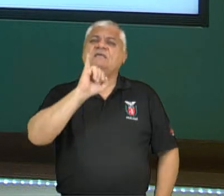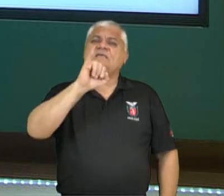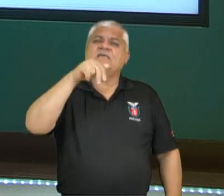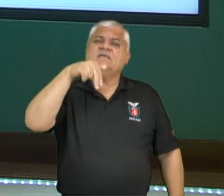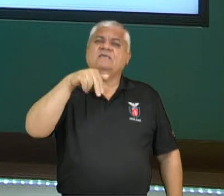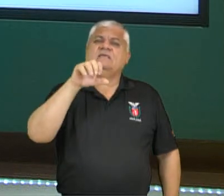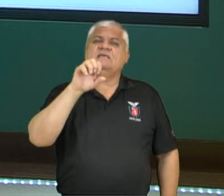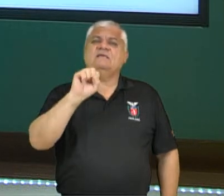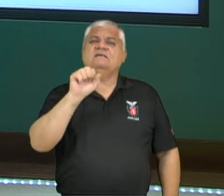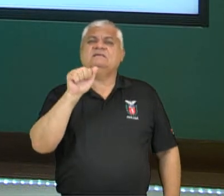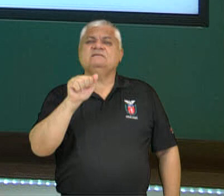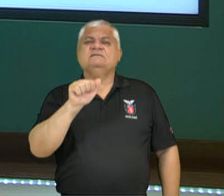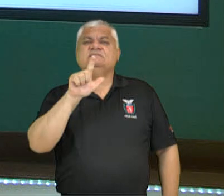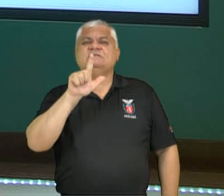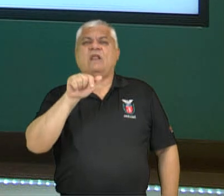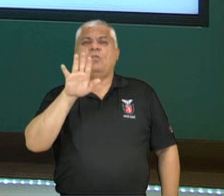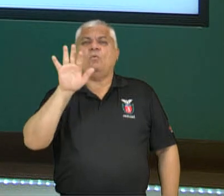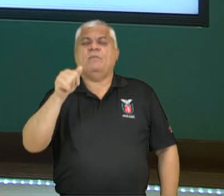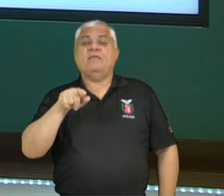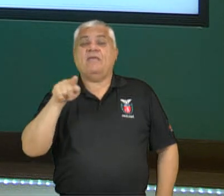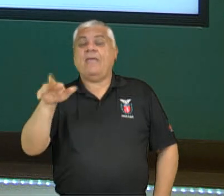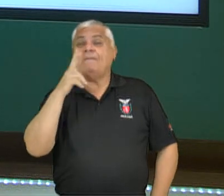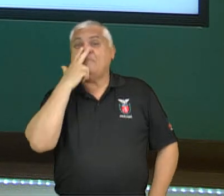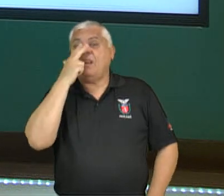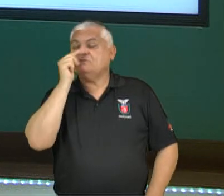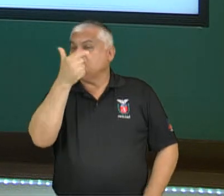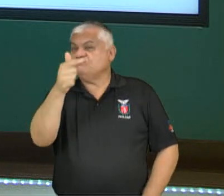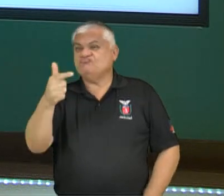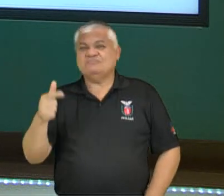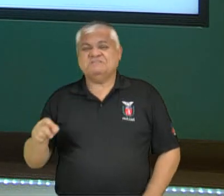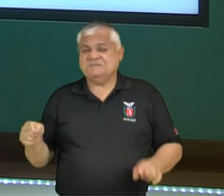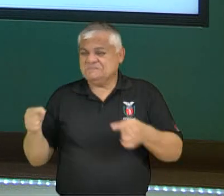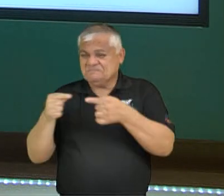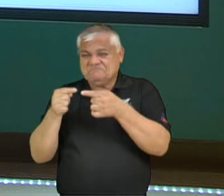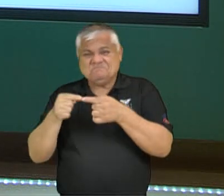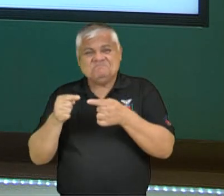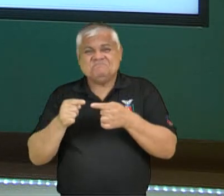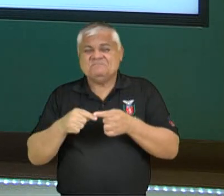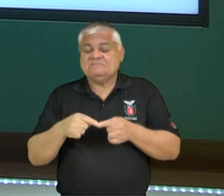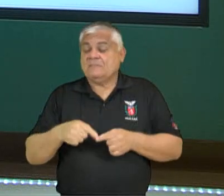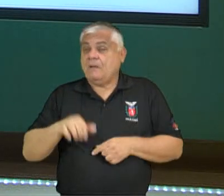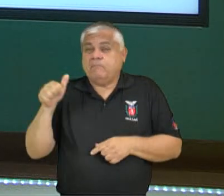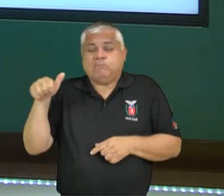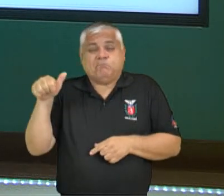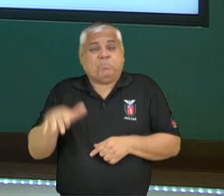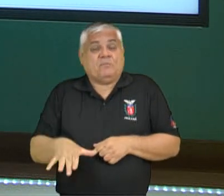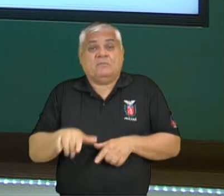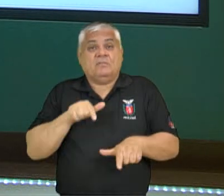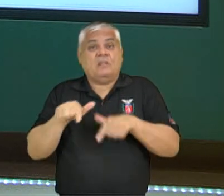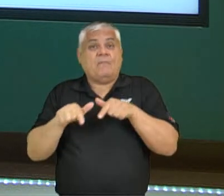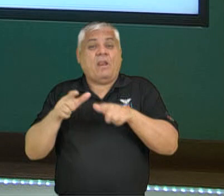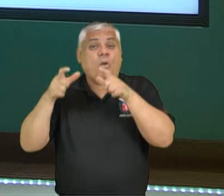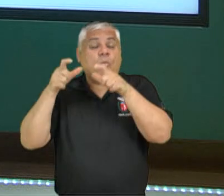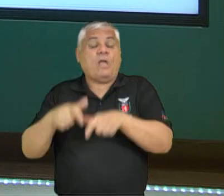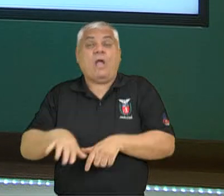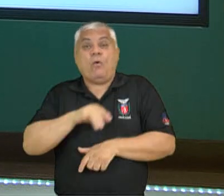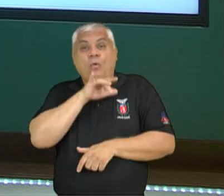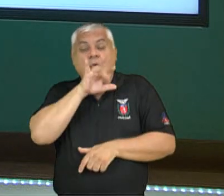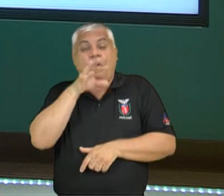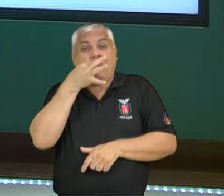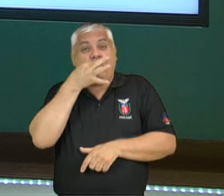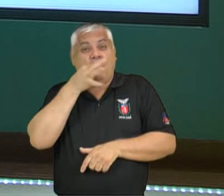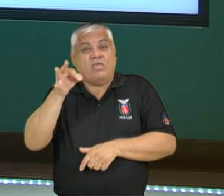né? Insalubre significa sem condições adequadas, né, ou condições nocivas, prejudiciais